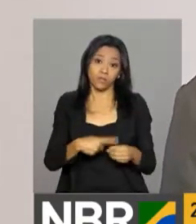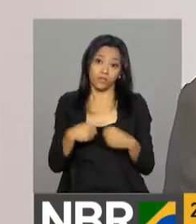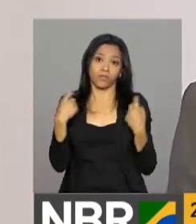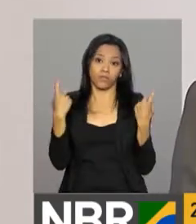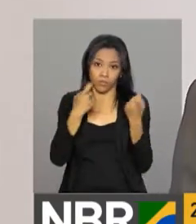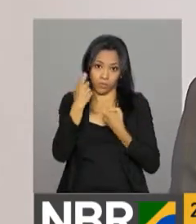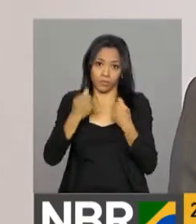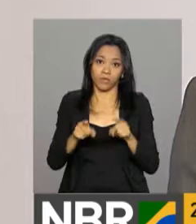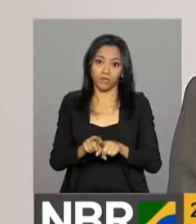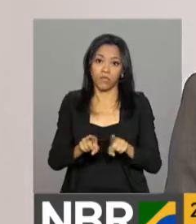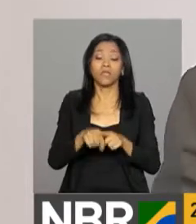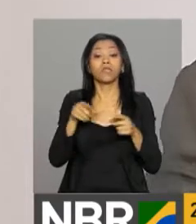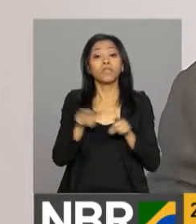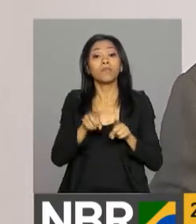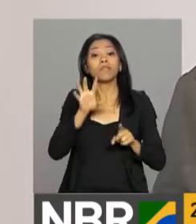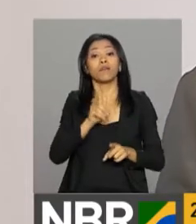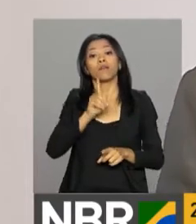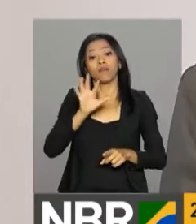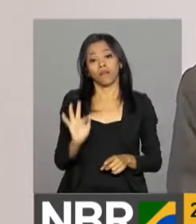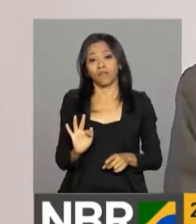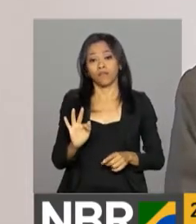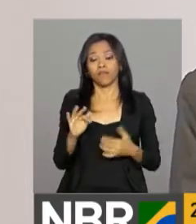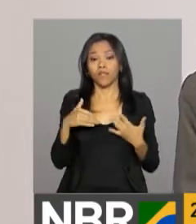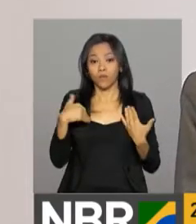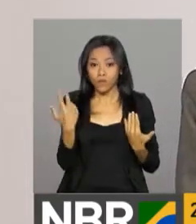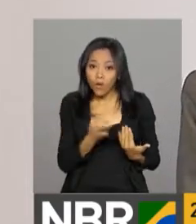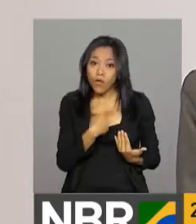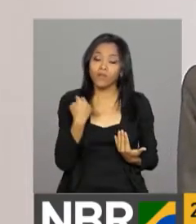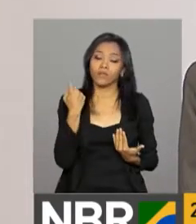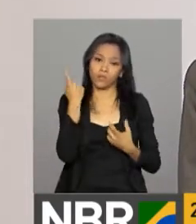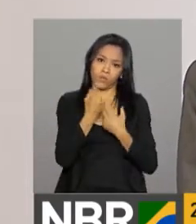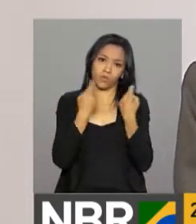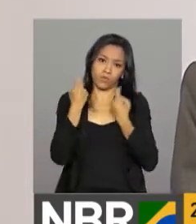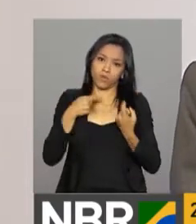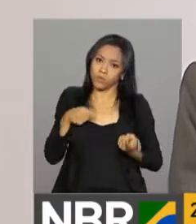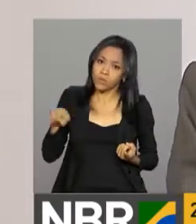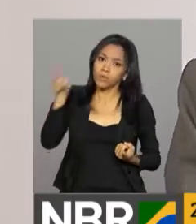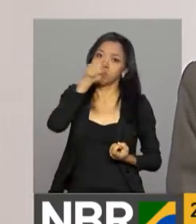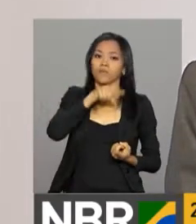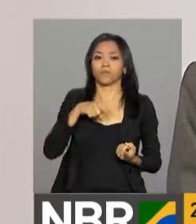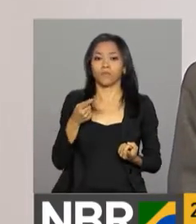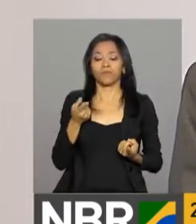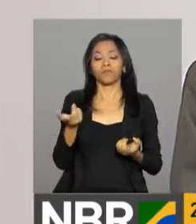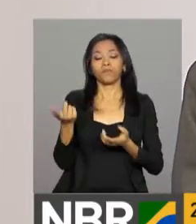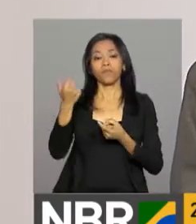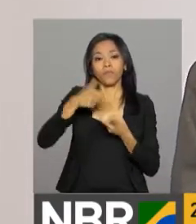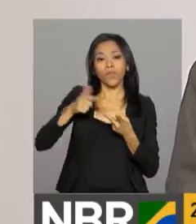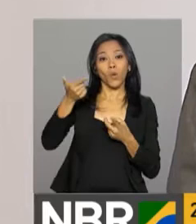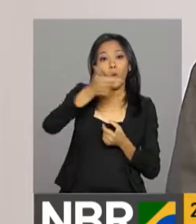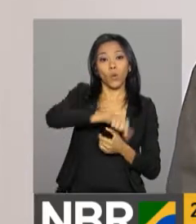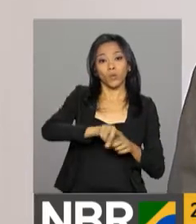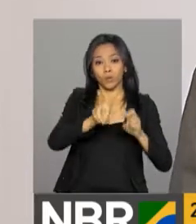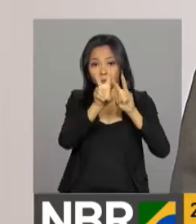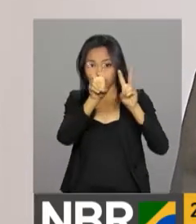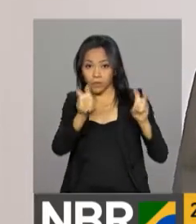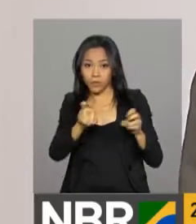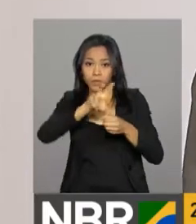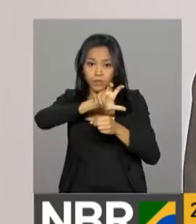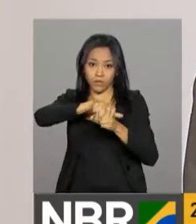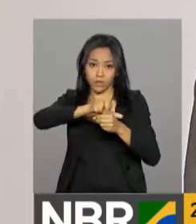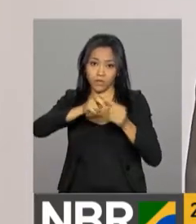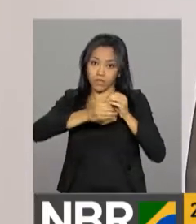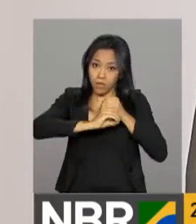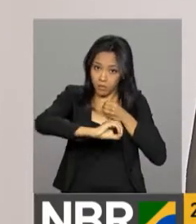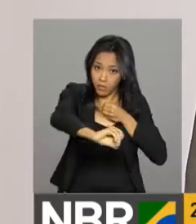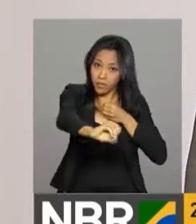e distrito federal então nós nos preocupamos com isto especialmente no tópico do saneamento eu quero dizer a todos que este